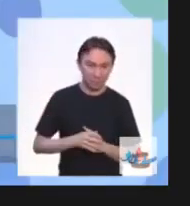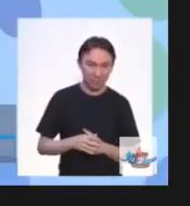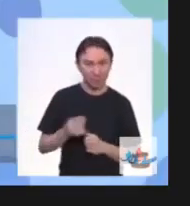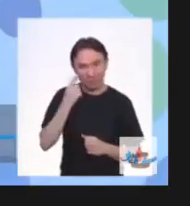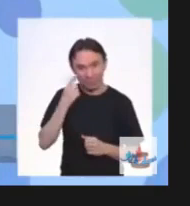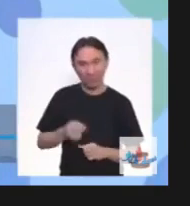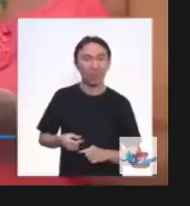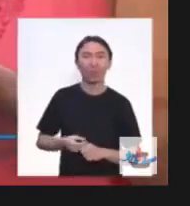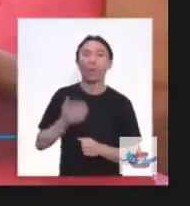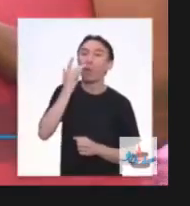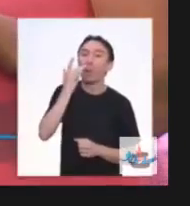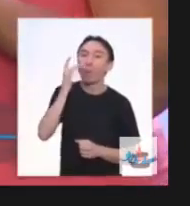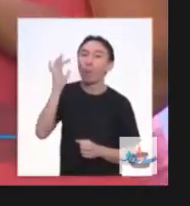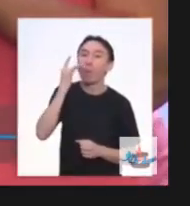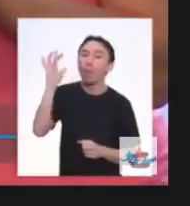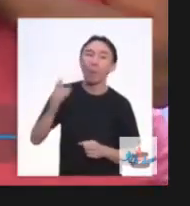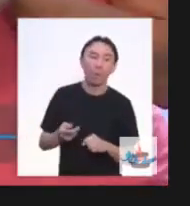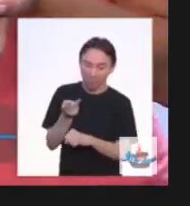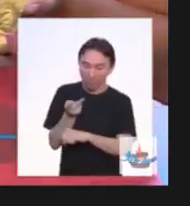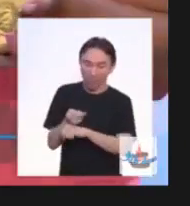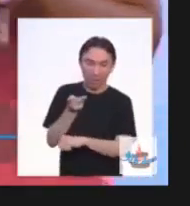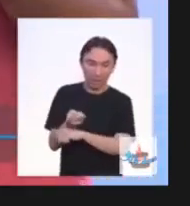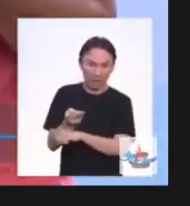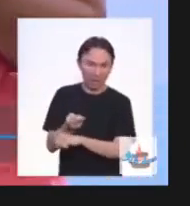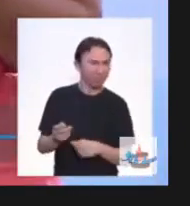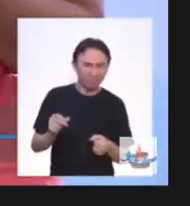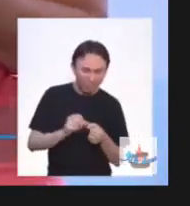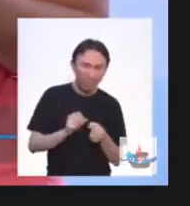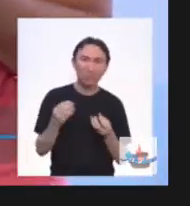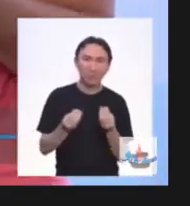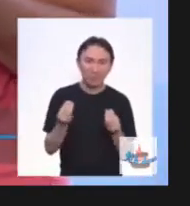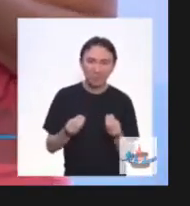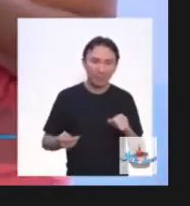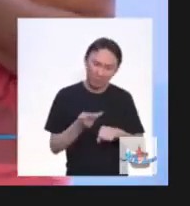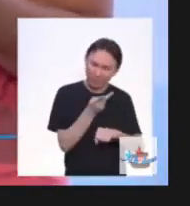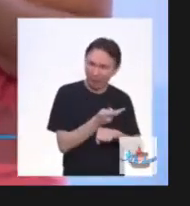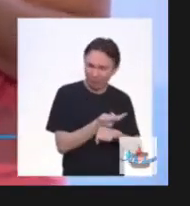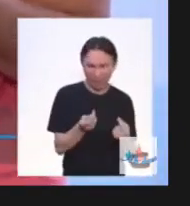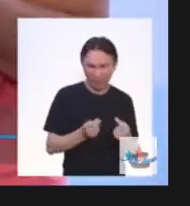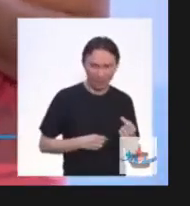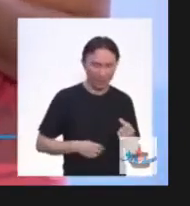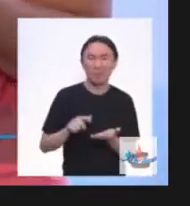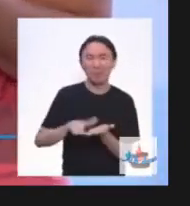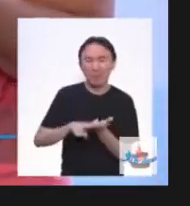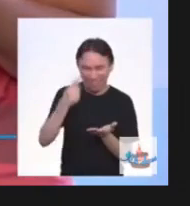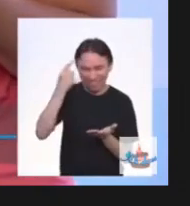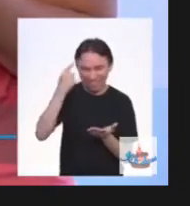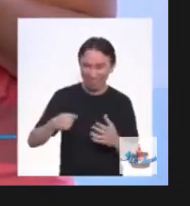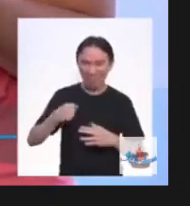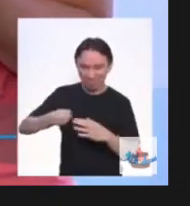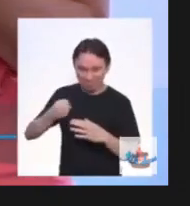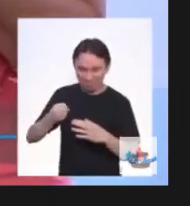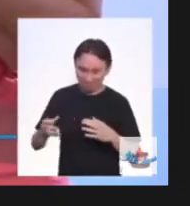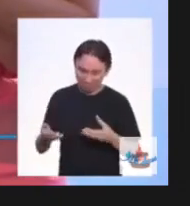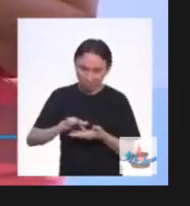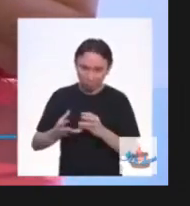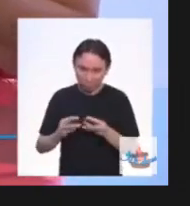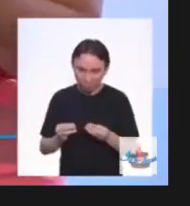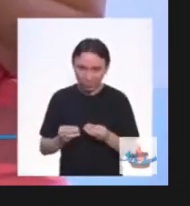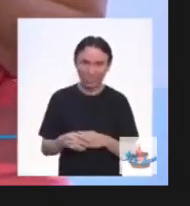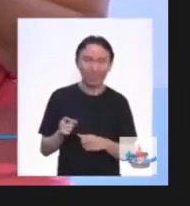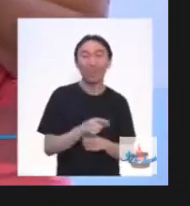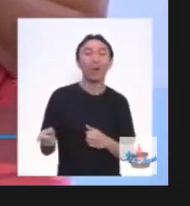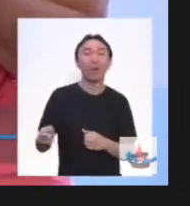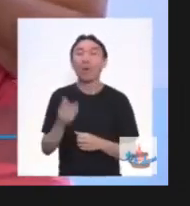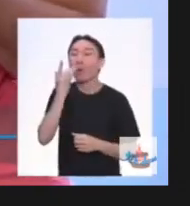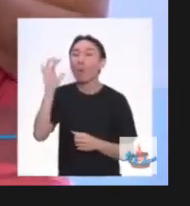Estou rica. Turma, como que eu fiz as minhas pedrinhas de ouro e prata aqui, ó? A pedrinha de prata eu fiz com papel alumínio, aquele papel de cozinha mesmo, sabe? Que embrulha comida. O papel de